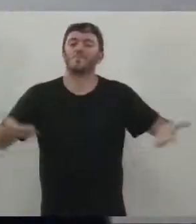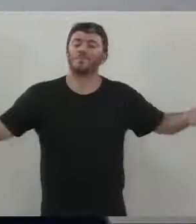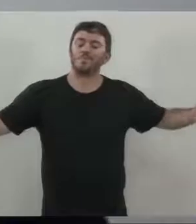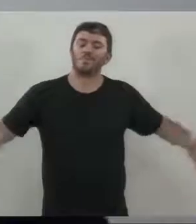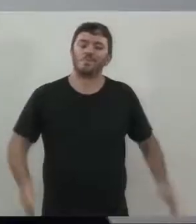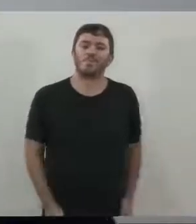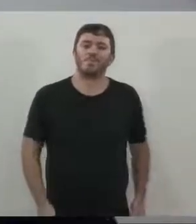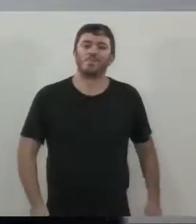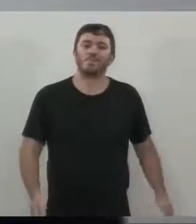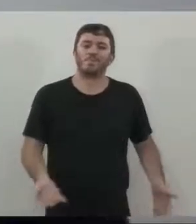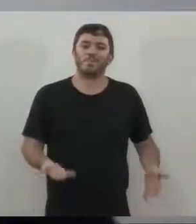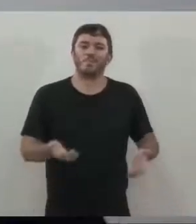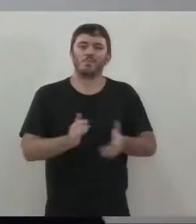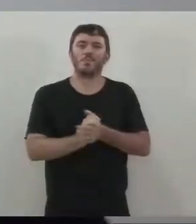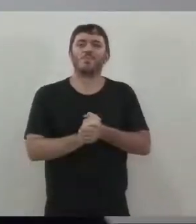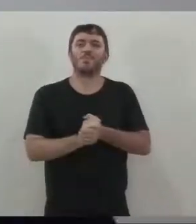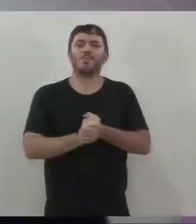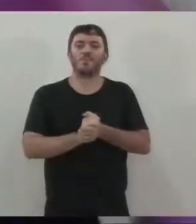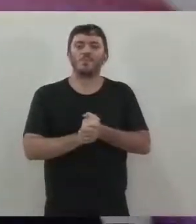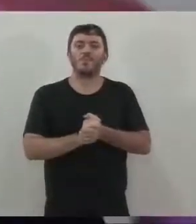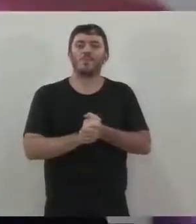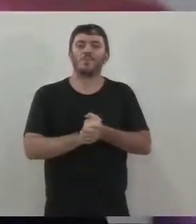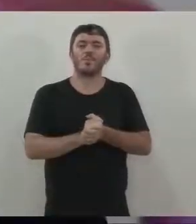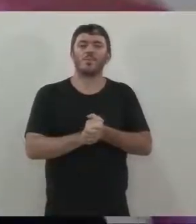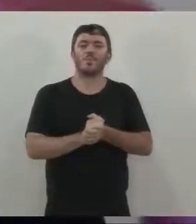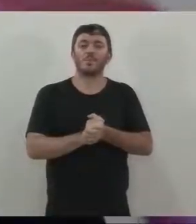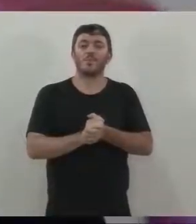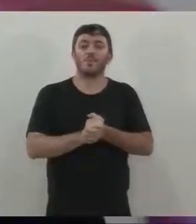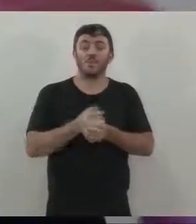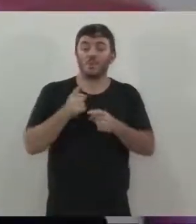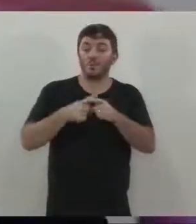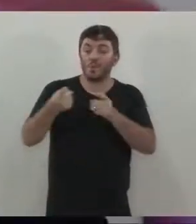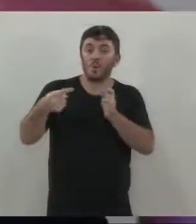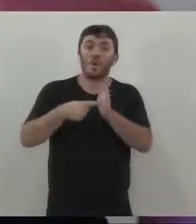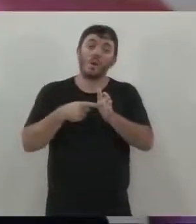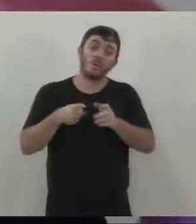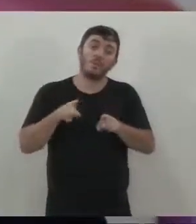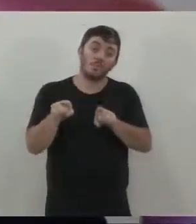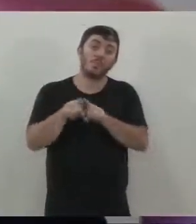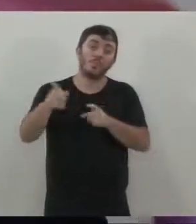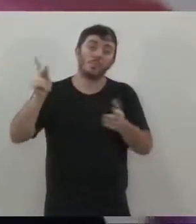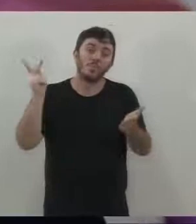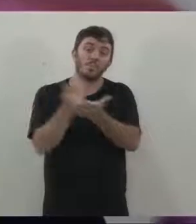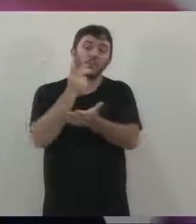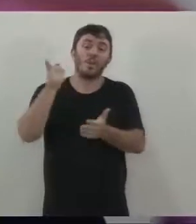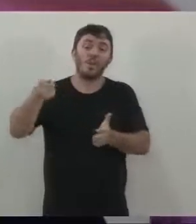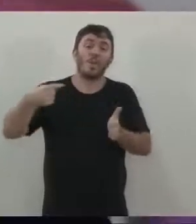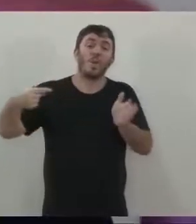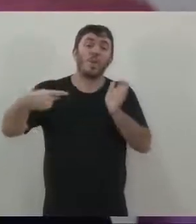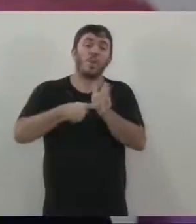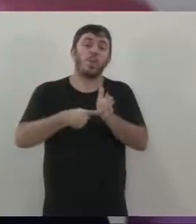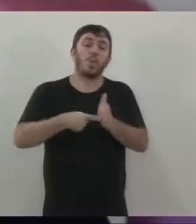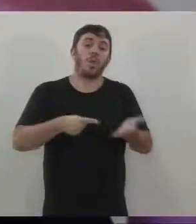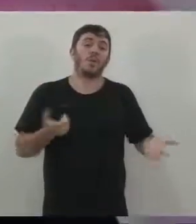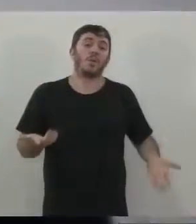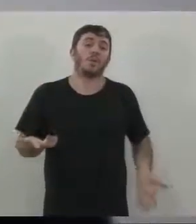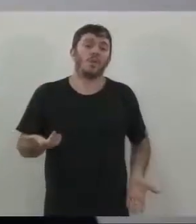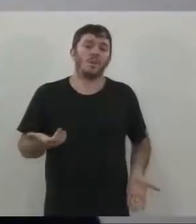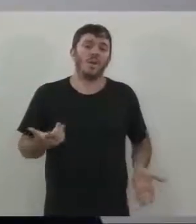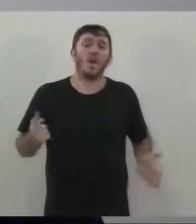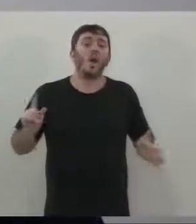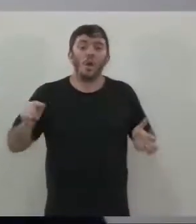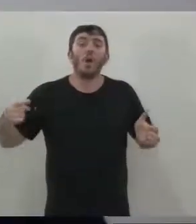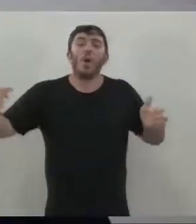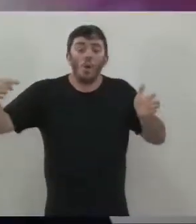para a pessoa que denunciou, olha, você também tem que pagar pelo seu pecado, porque você fez uma denúncia anônima que não